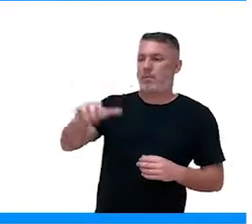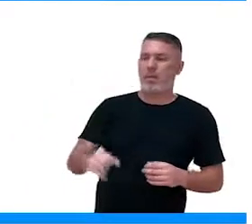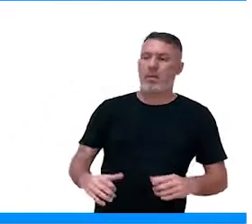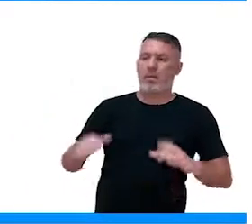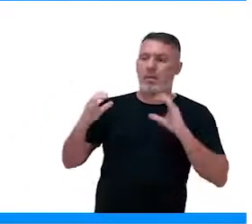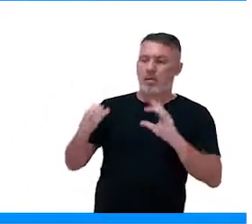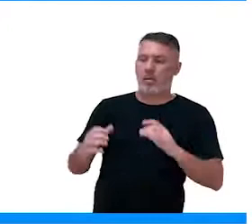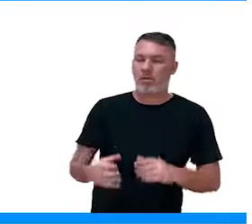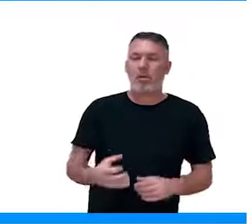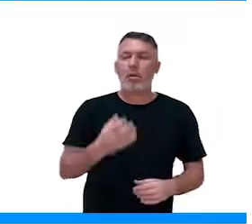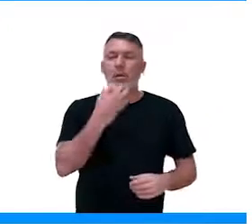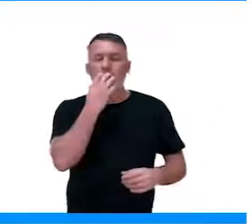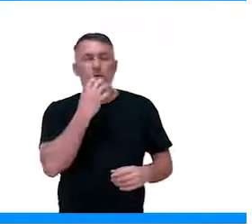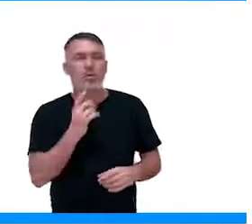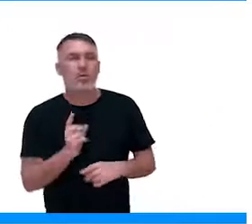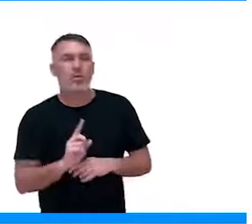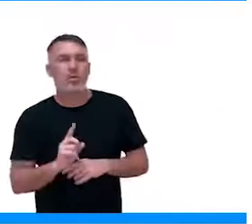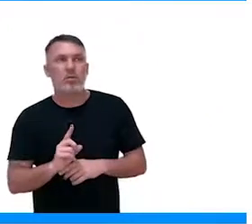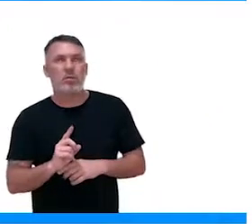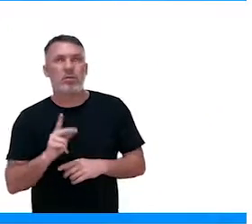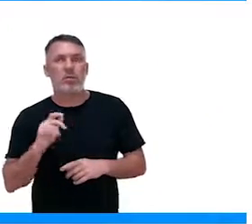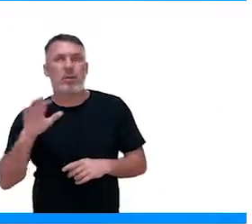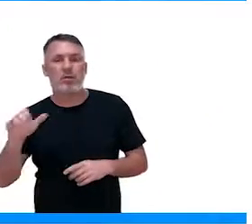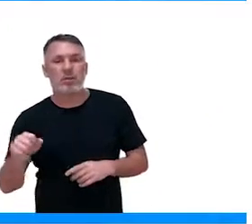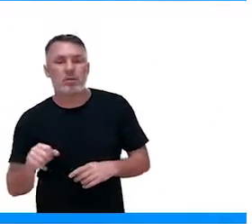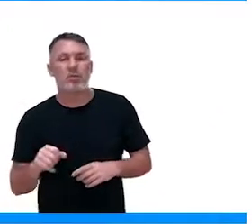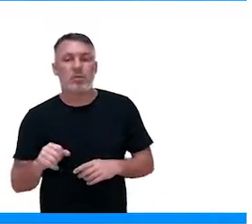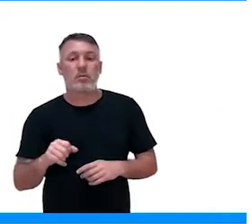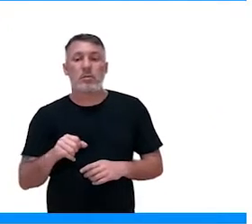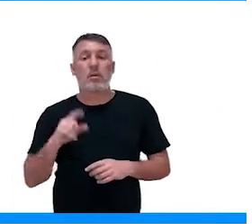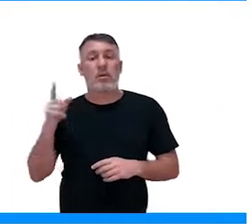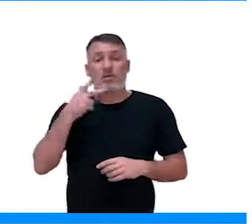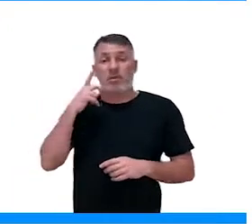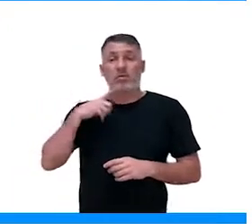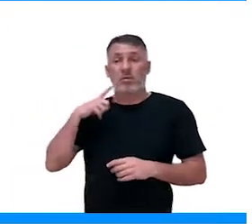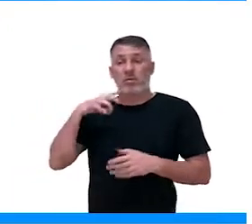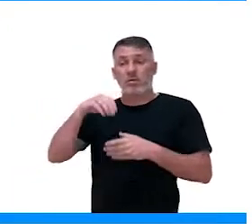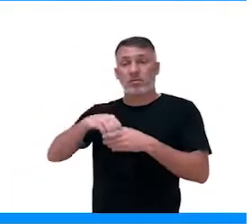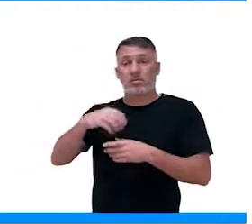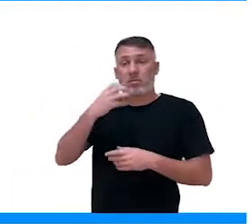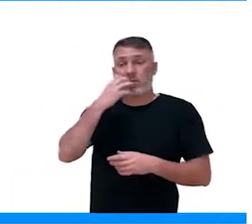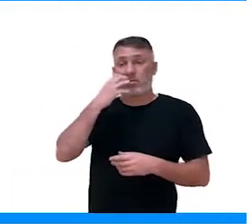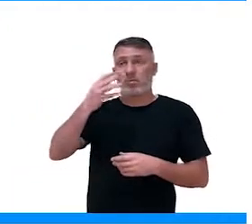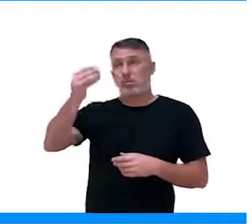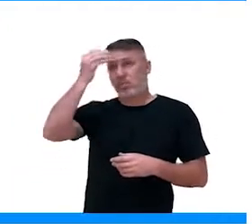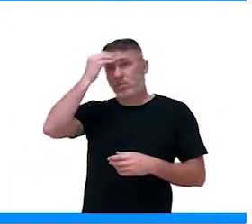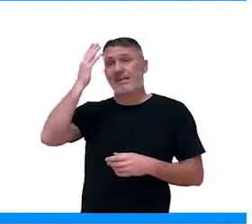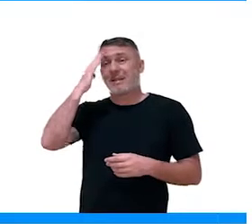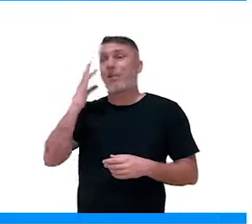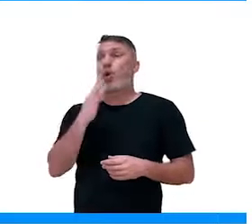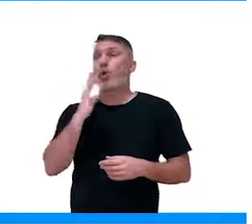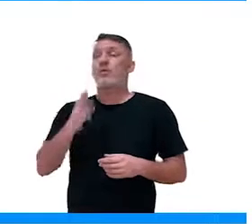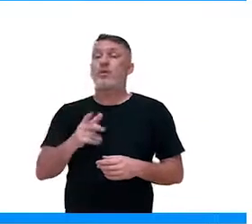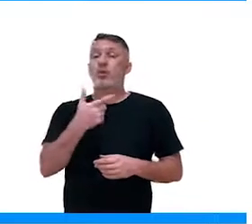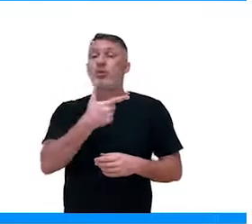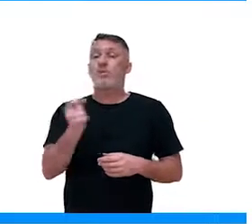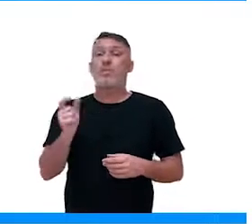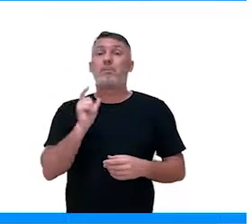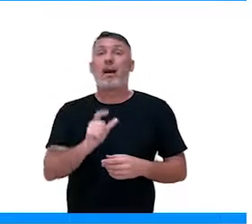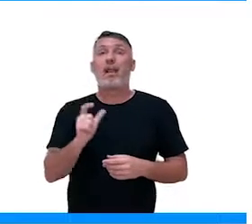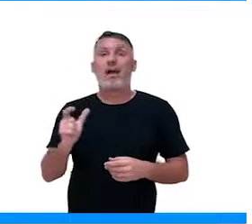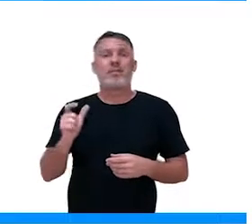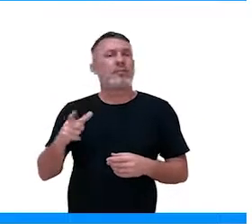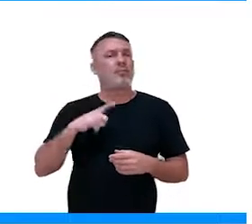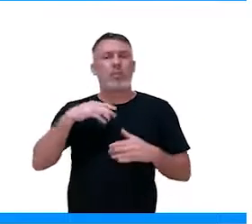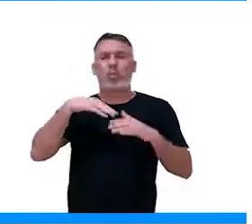lá pegar a bola. E eles têm, em média, assim, 200 itens lexicais na cabeça, ou seja, eles reconhecem 200 palavras do